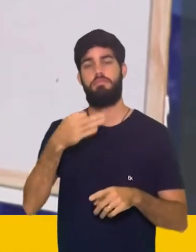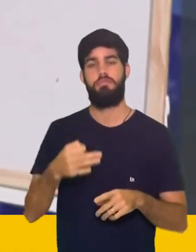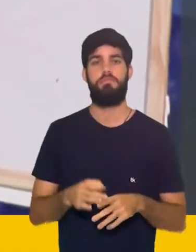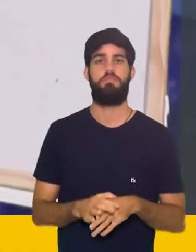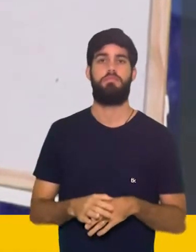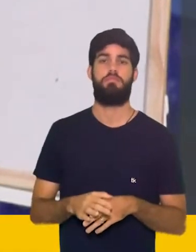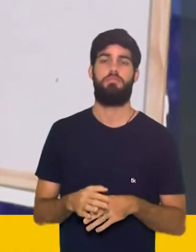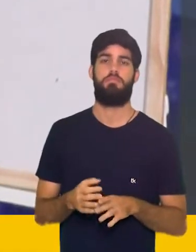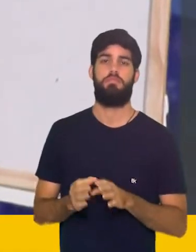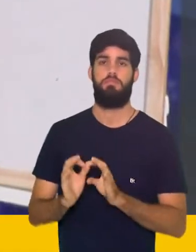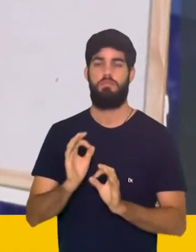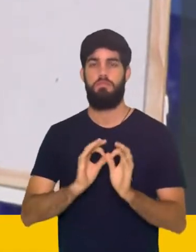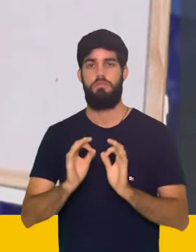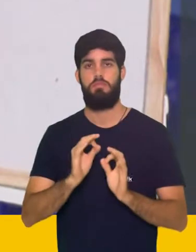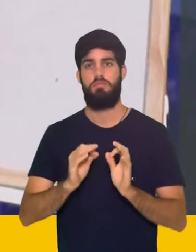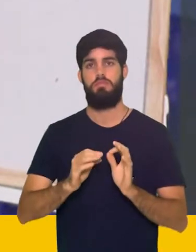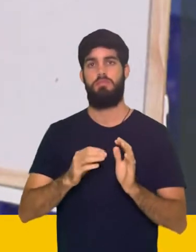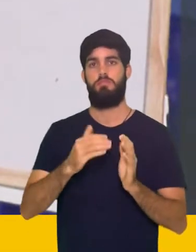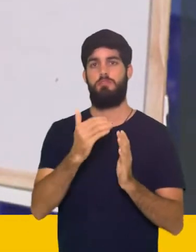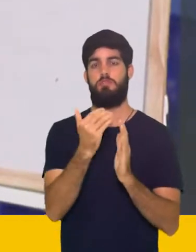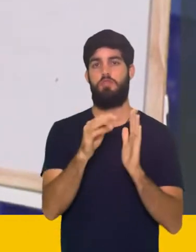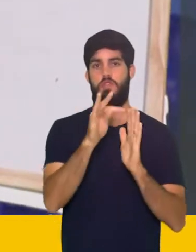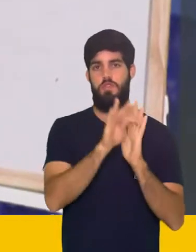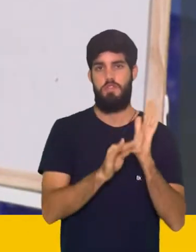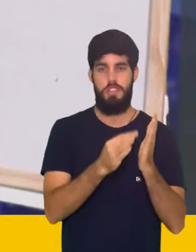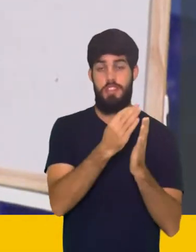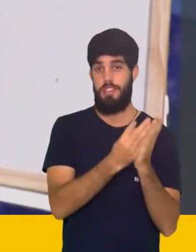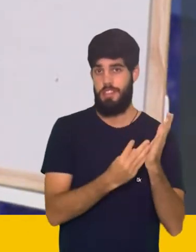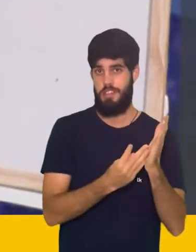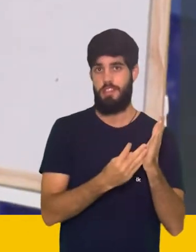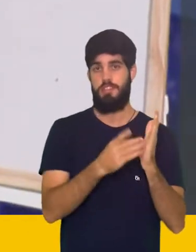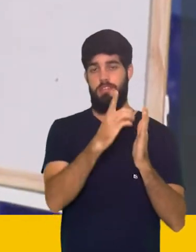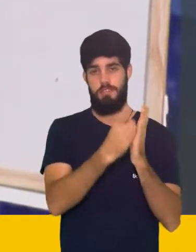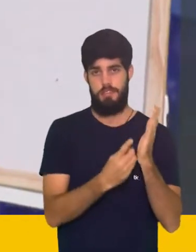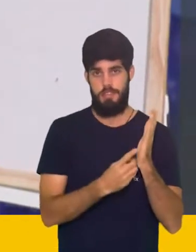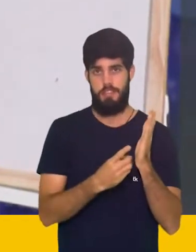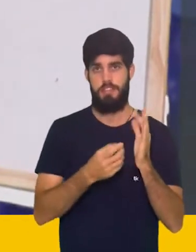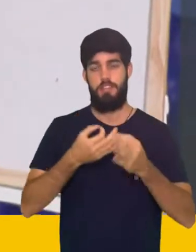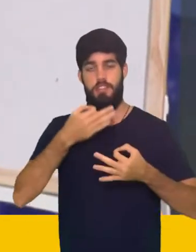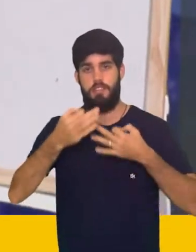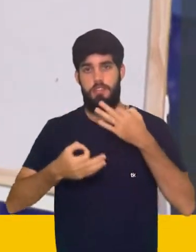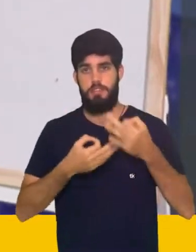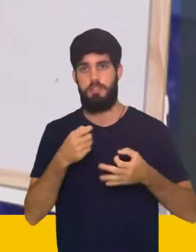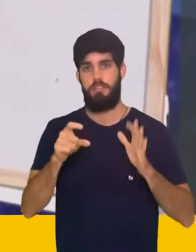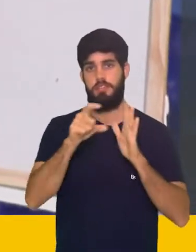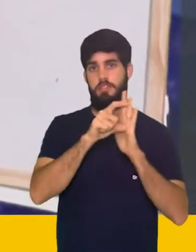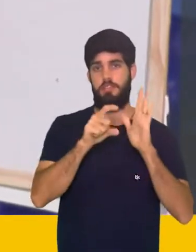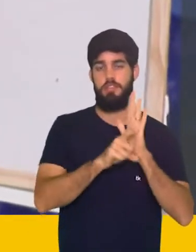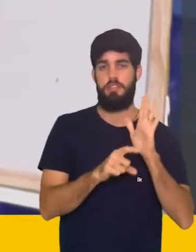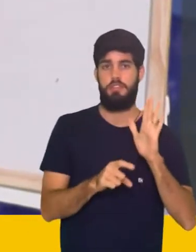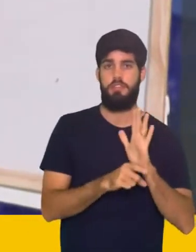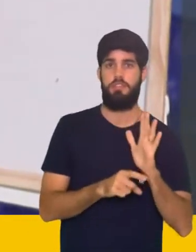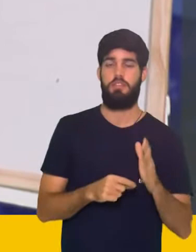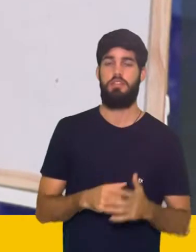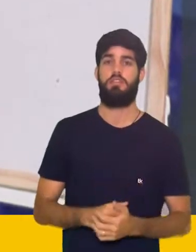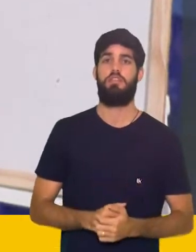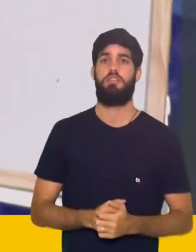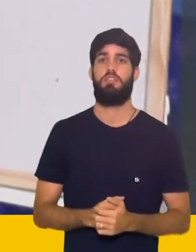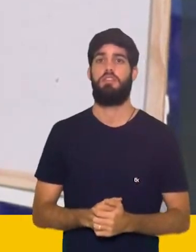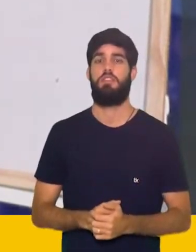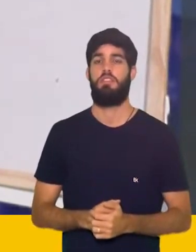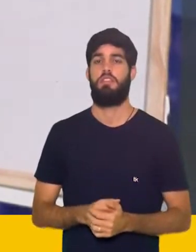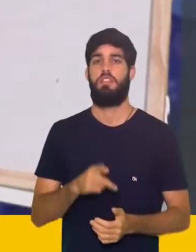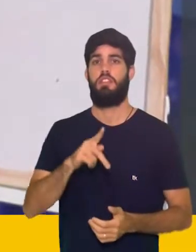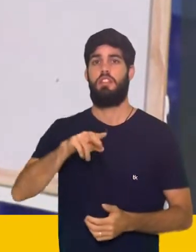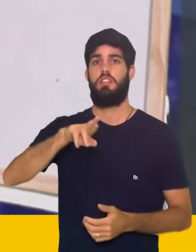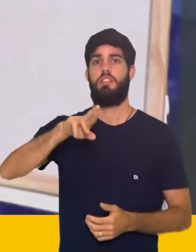tema desenvolva um texto dissertativo, argumentativo em prosa. Não sei por que a gente sempre,